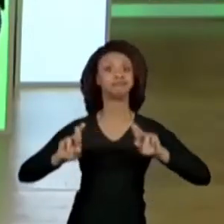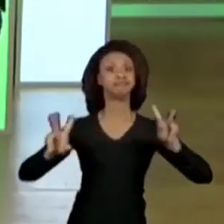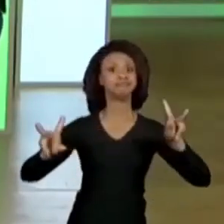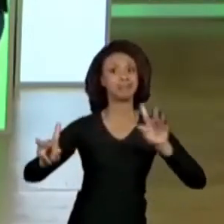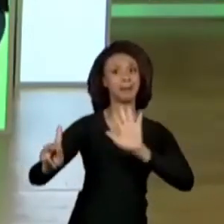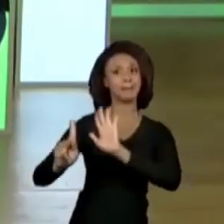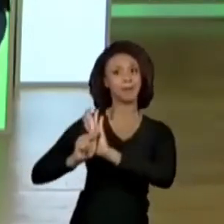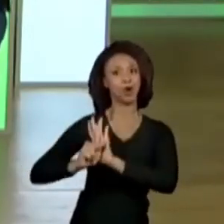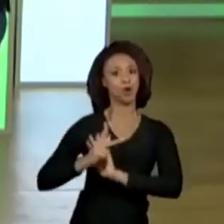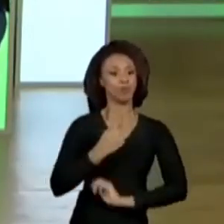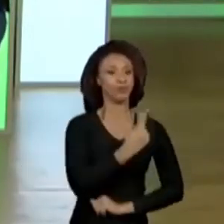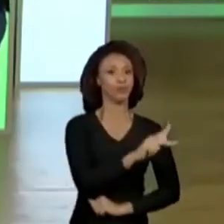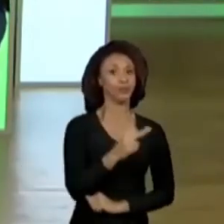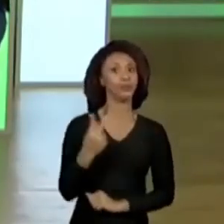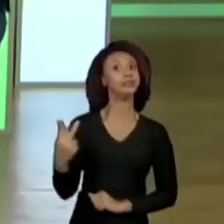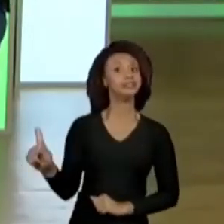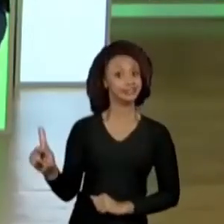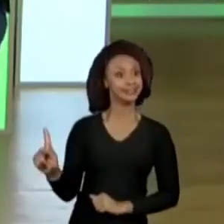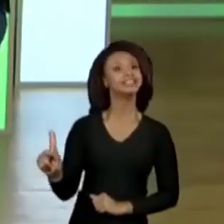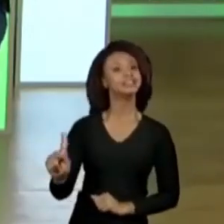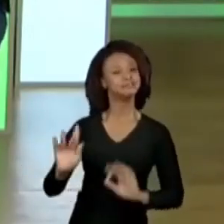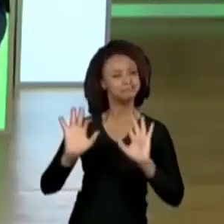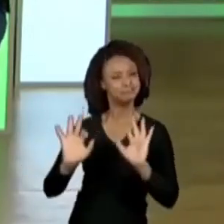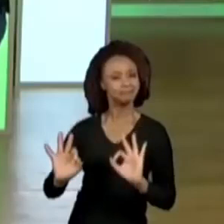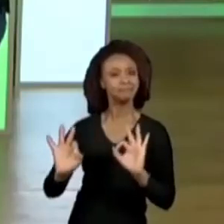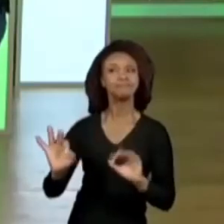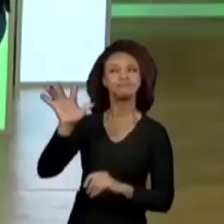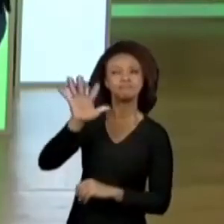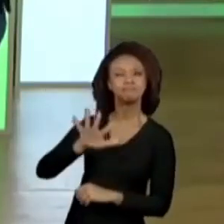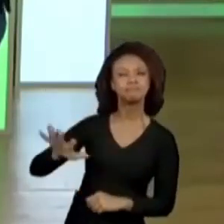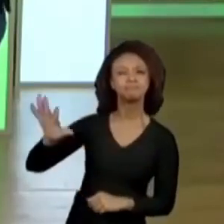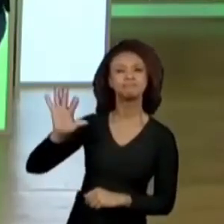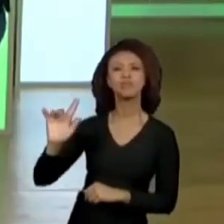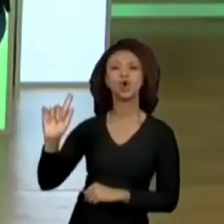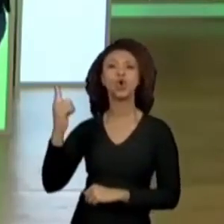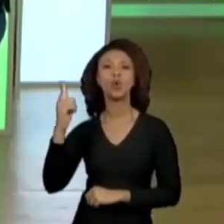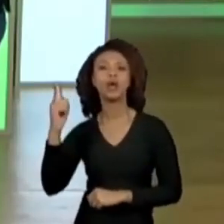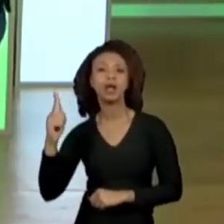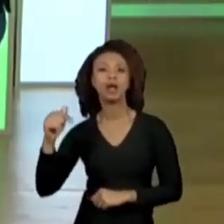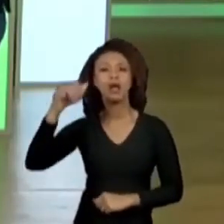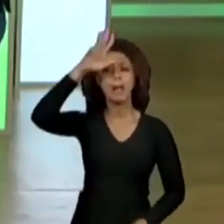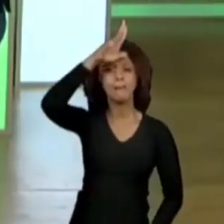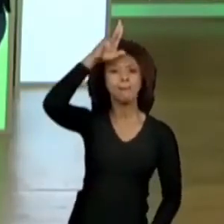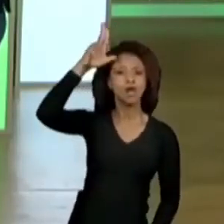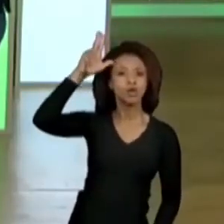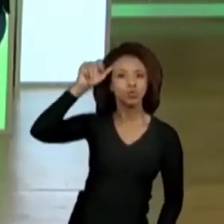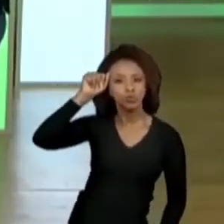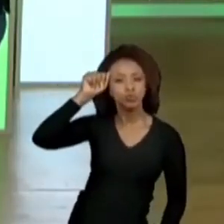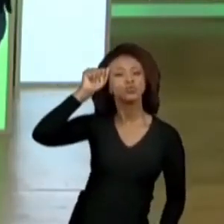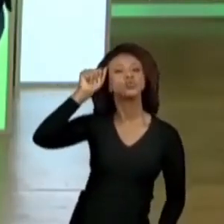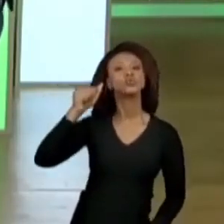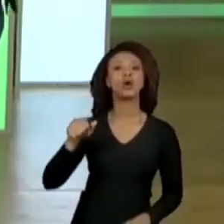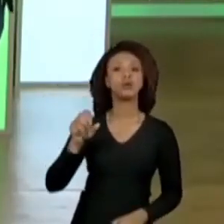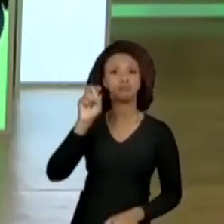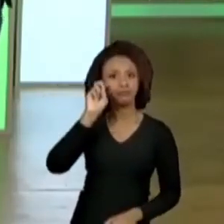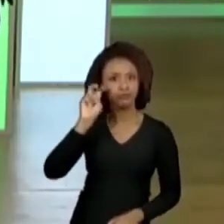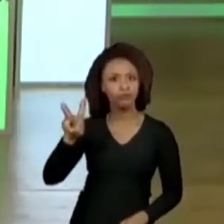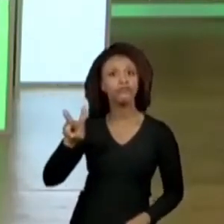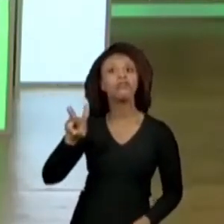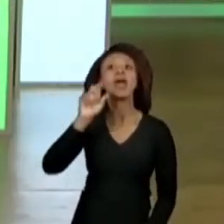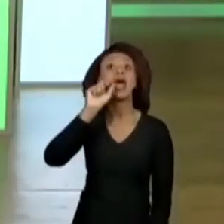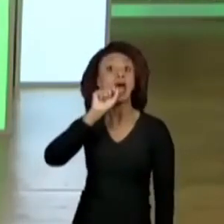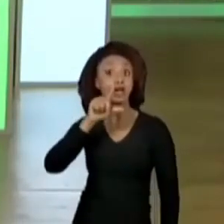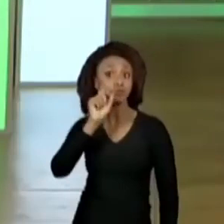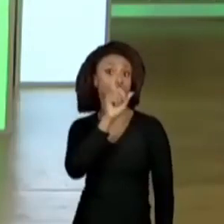espécie, né? Exato, exato. Né? A região ali de Goiás, do Mato Grosso, você acaba ainda vendo as